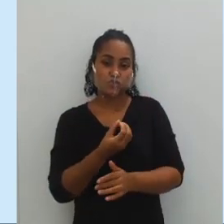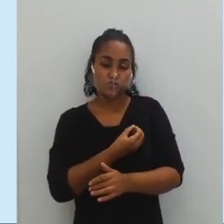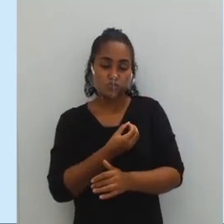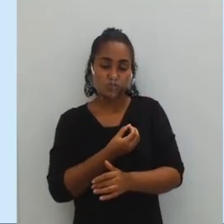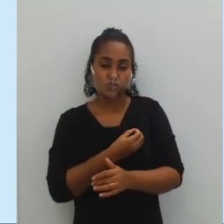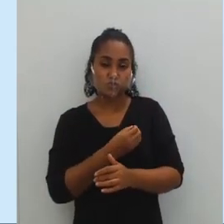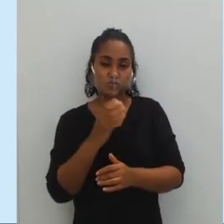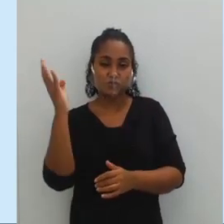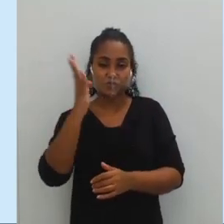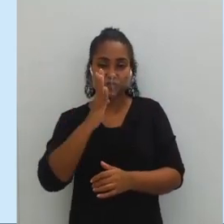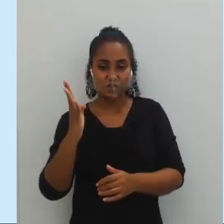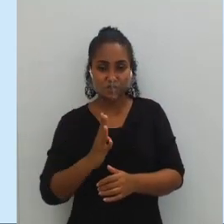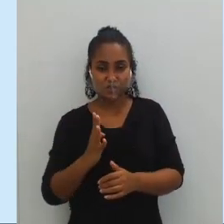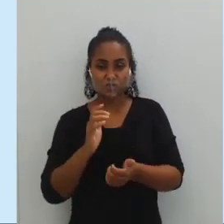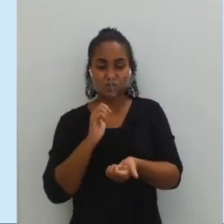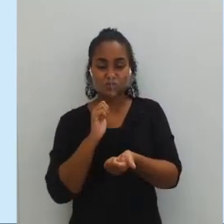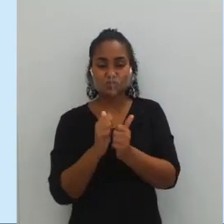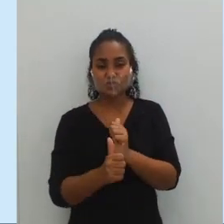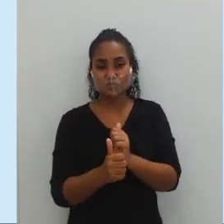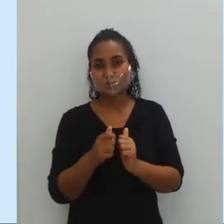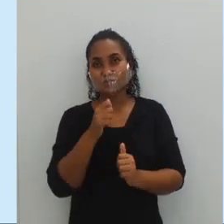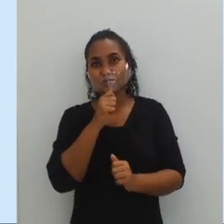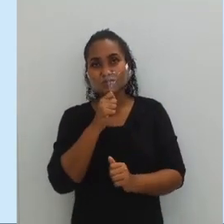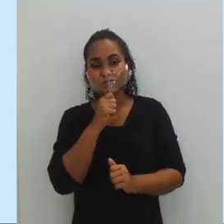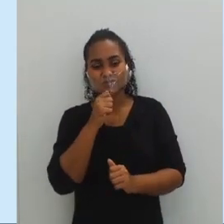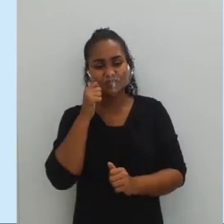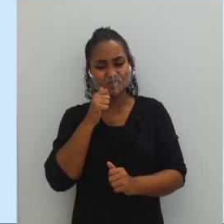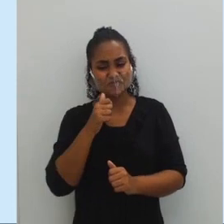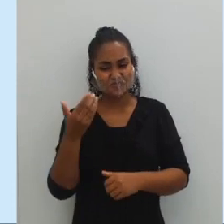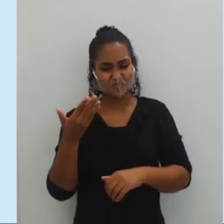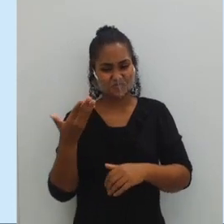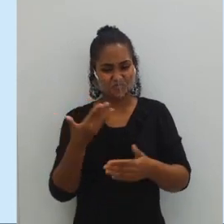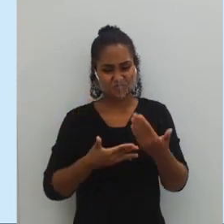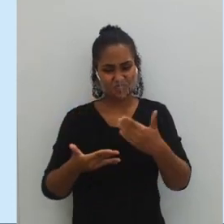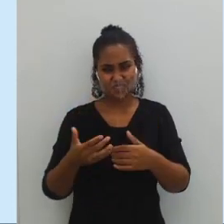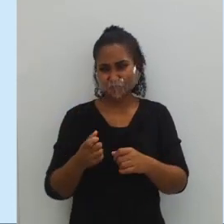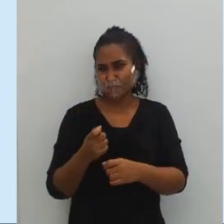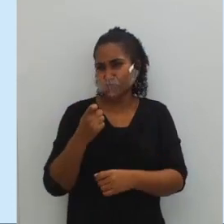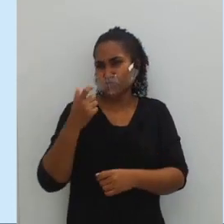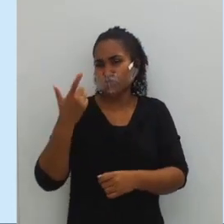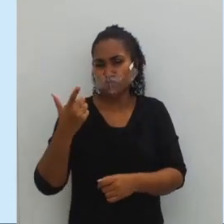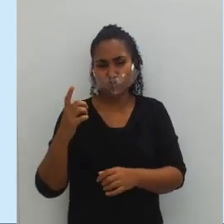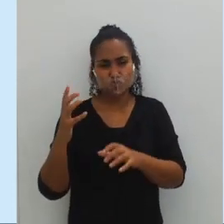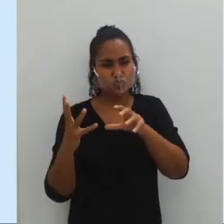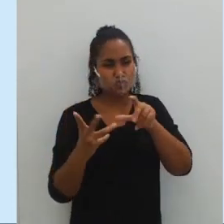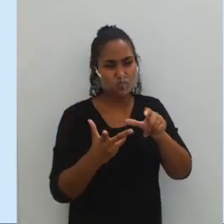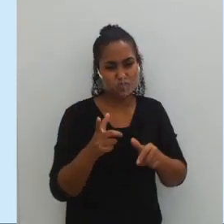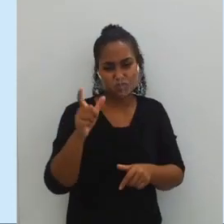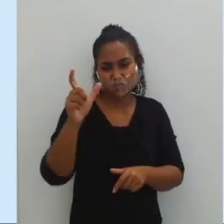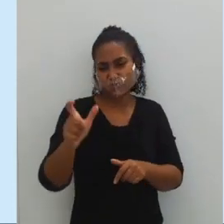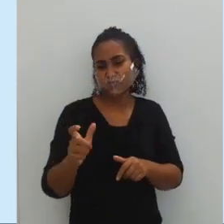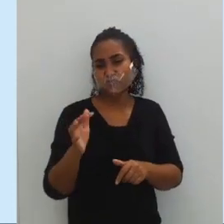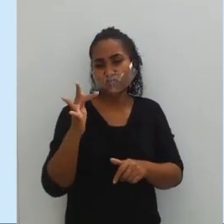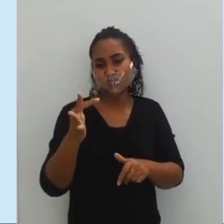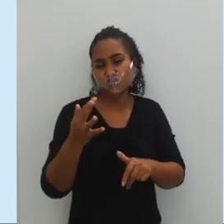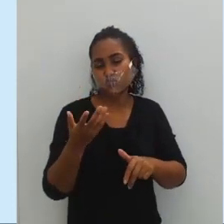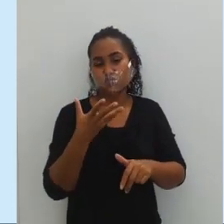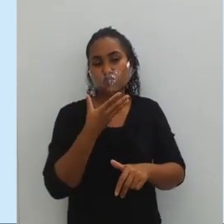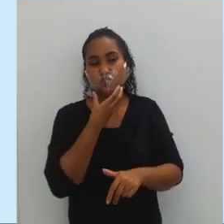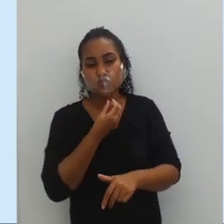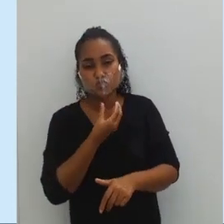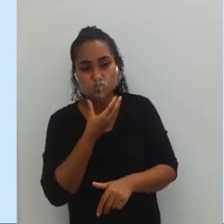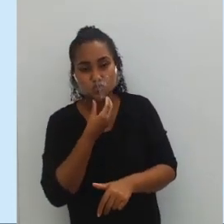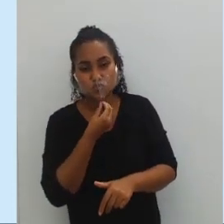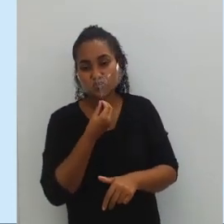do Conselho Nacional do Desporto, né? Você ter uma filha que praticava luta era a coisa mais absurda do mundo. Ela seria um